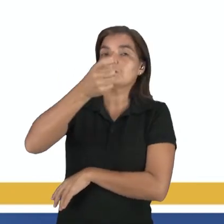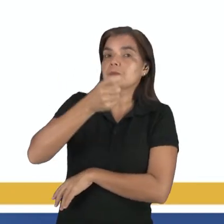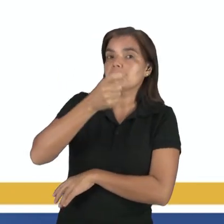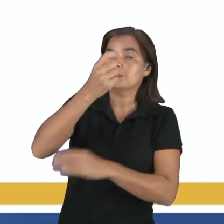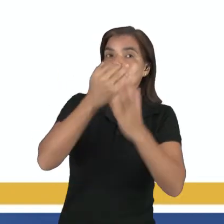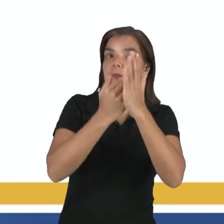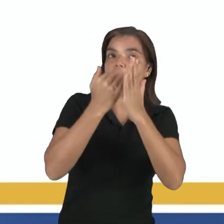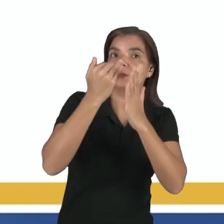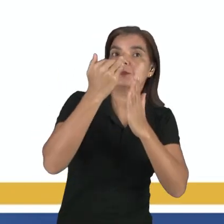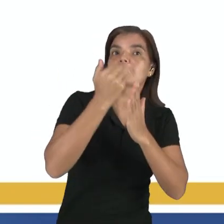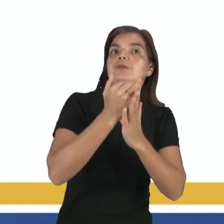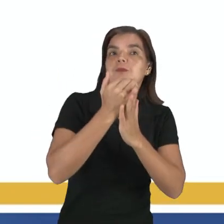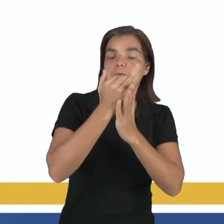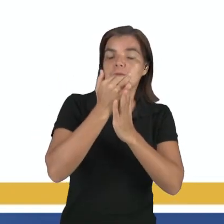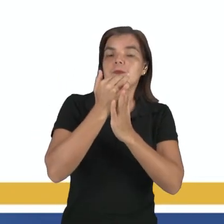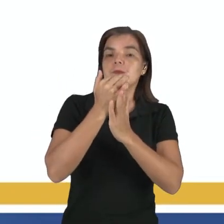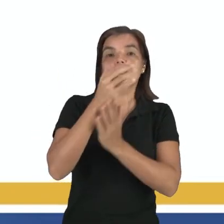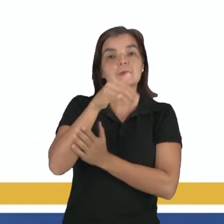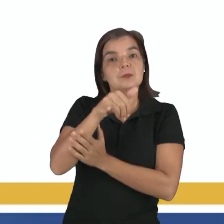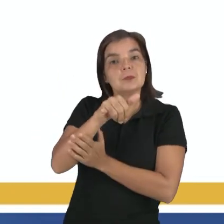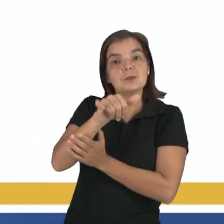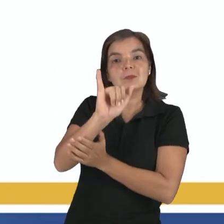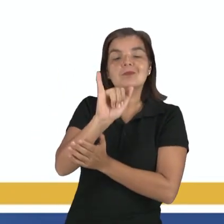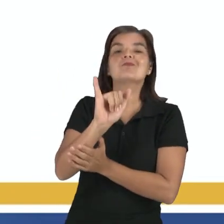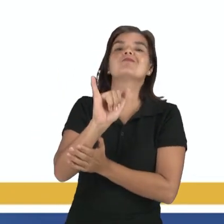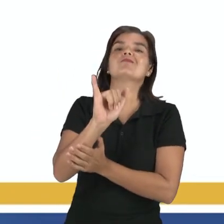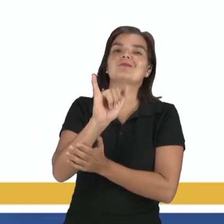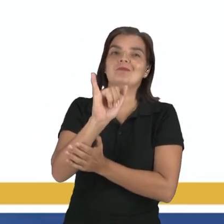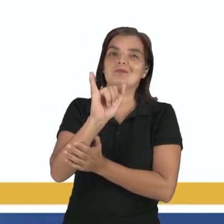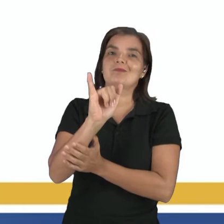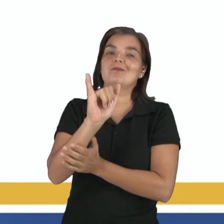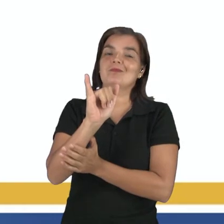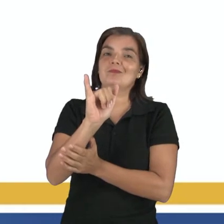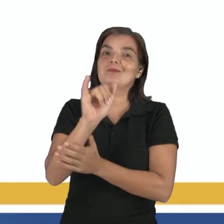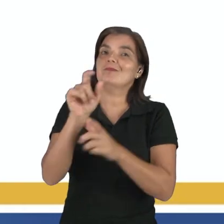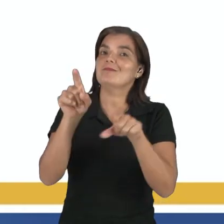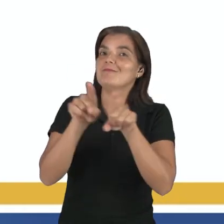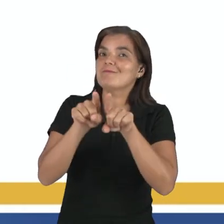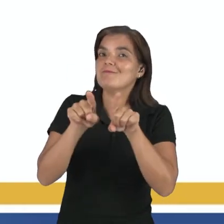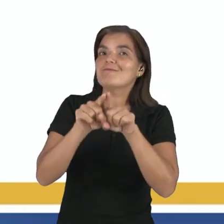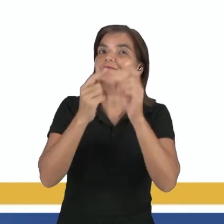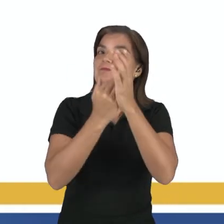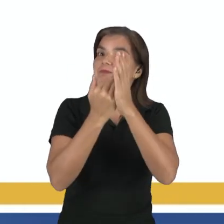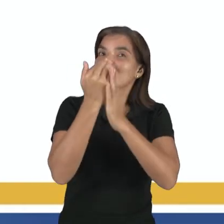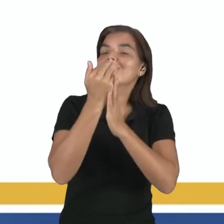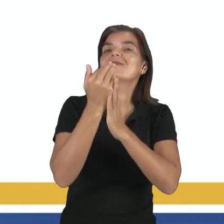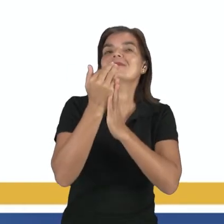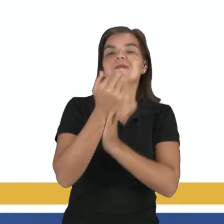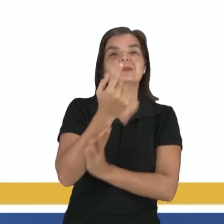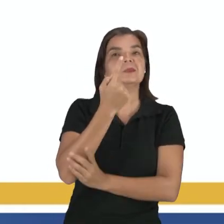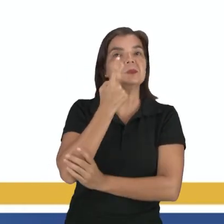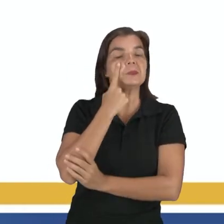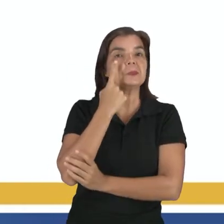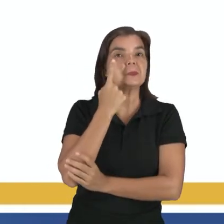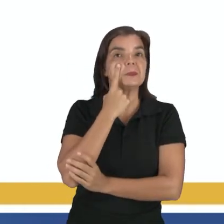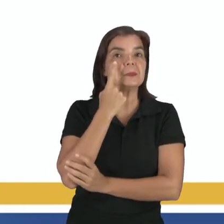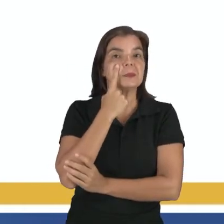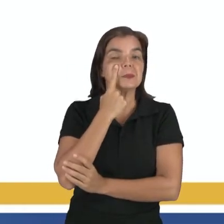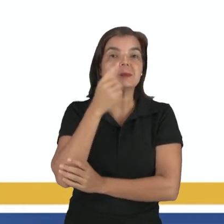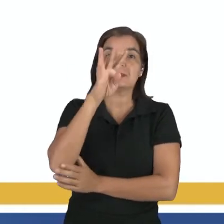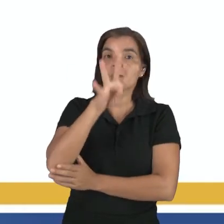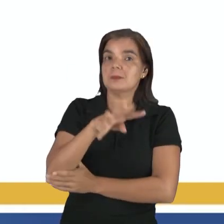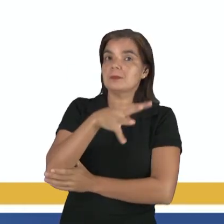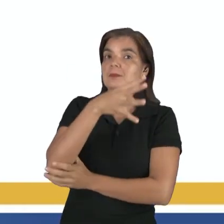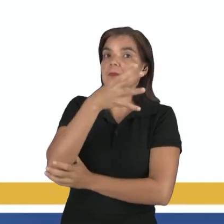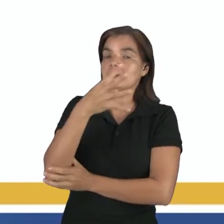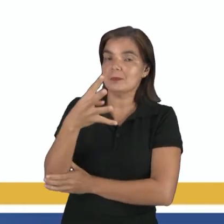medida em que os valores de x aumentam e os de y também crescem. Então, observem que tem aquela